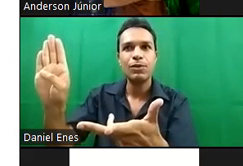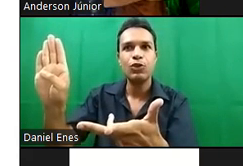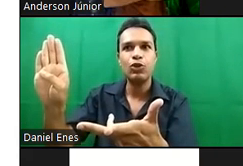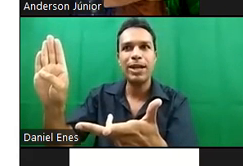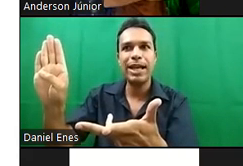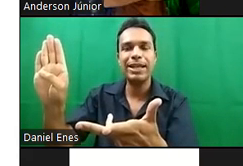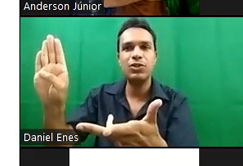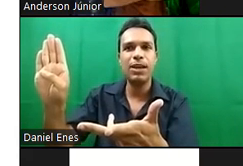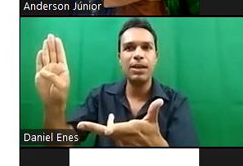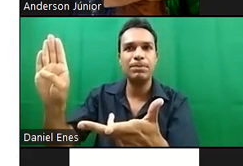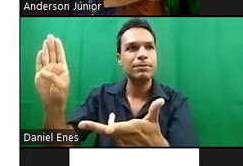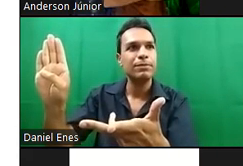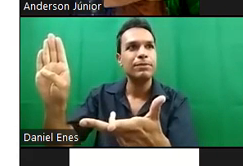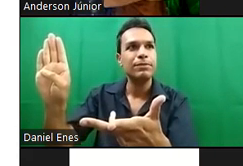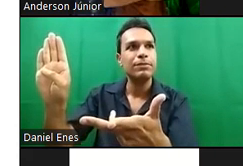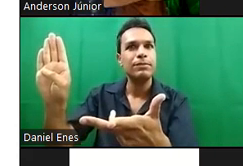Joga aí